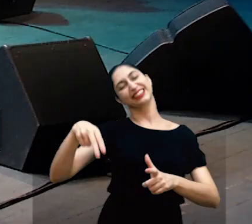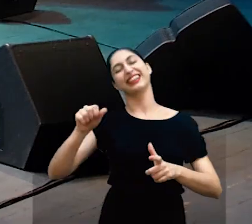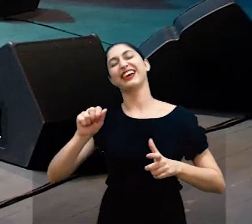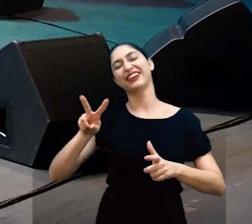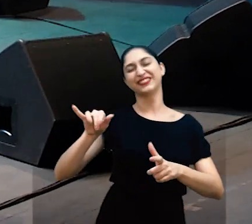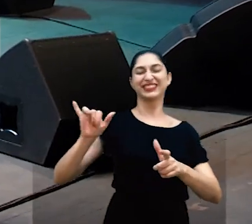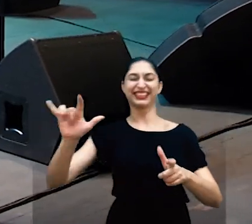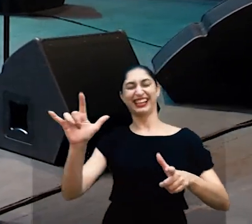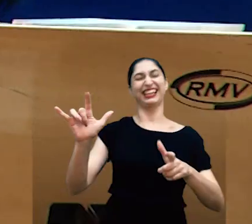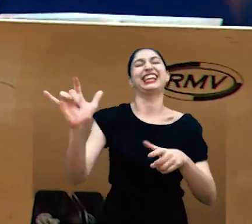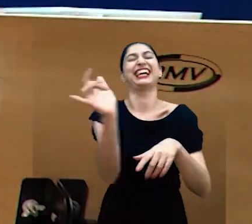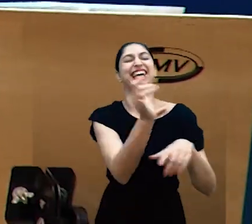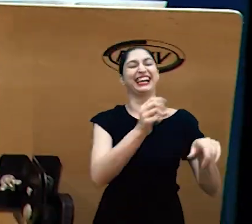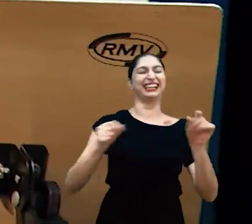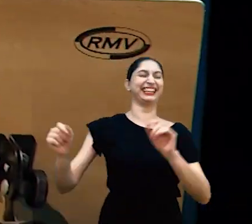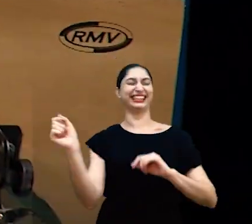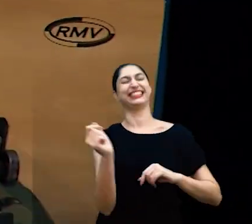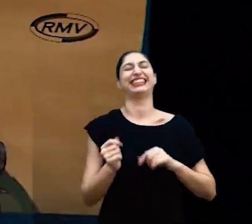canavia.